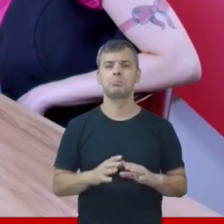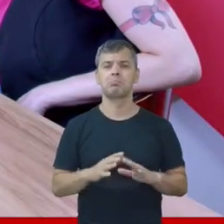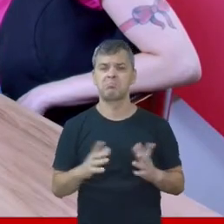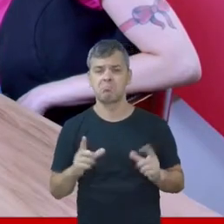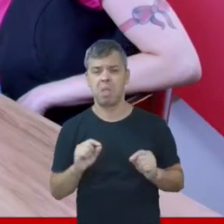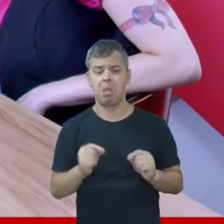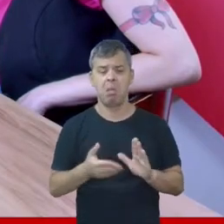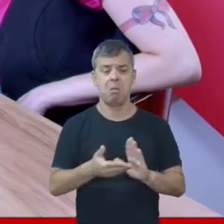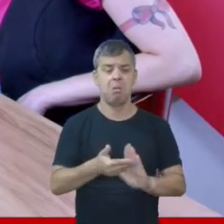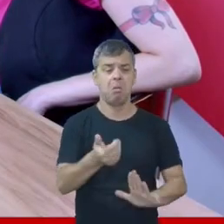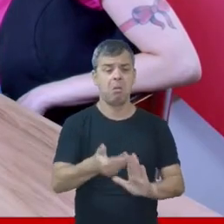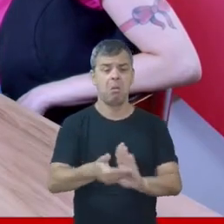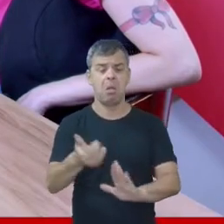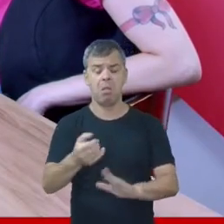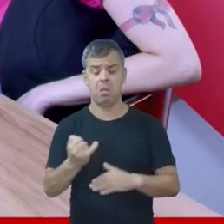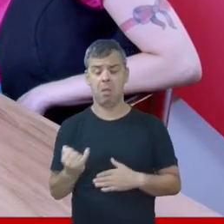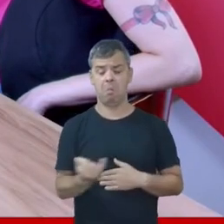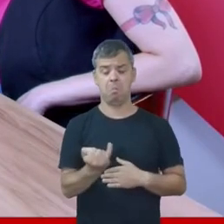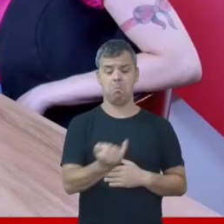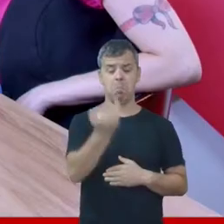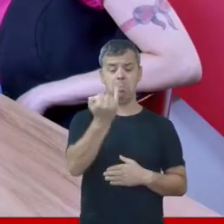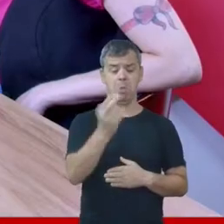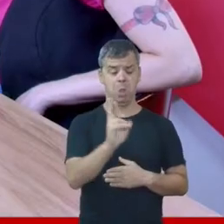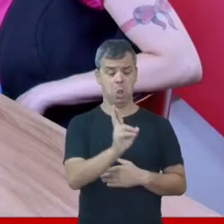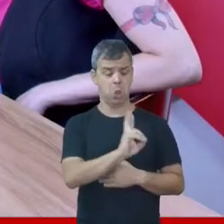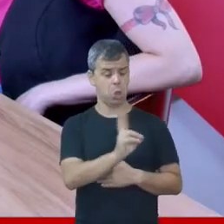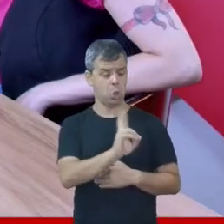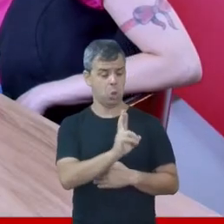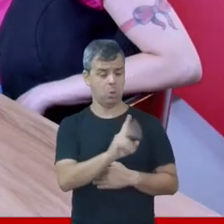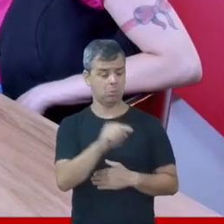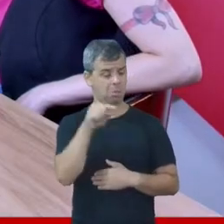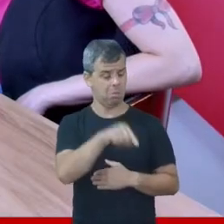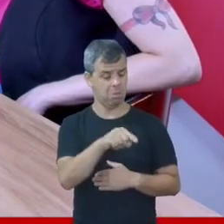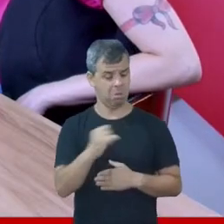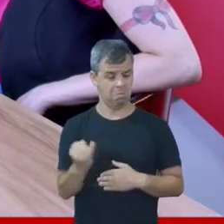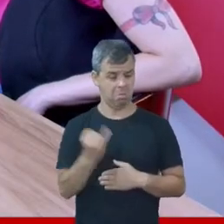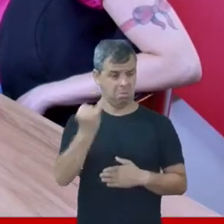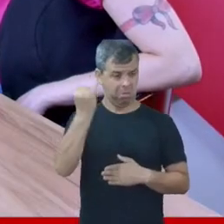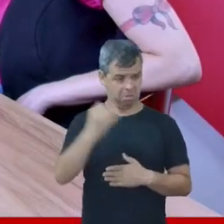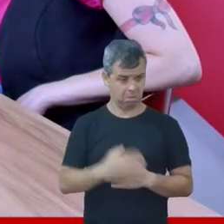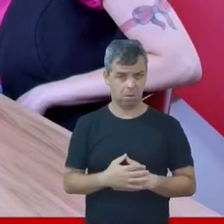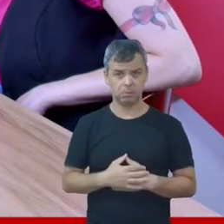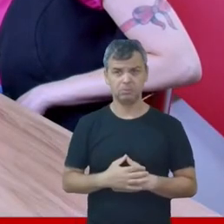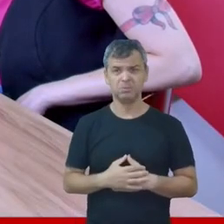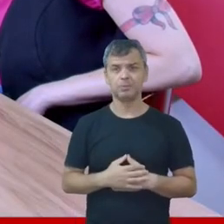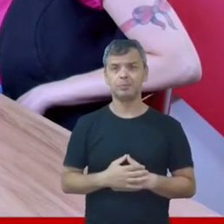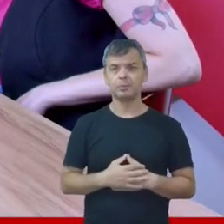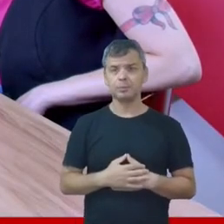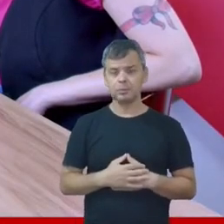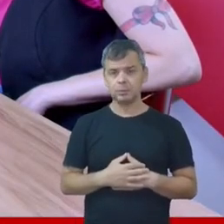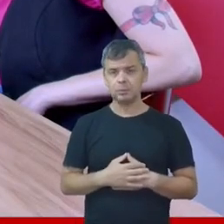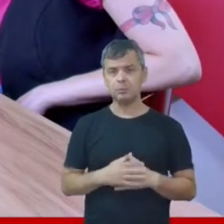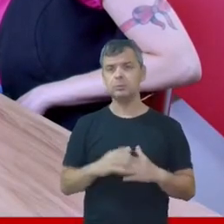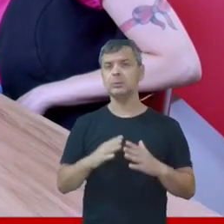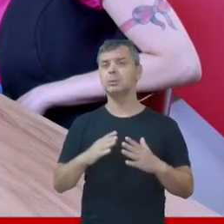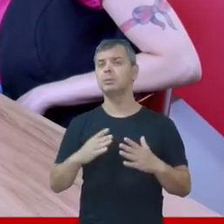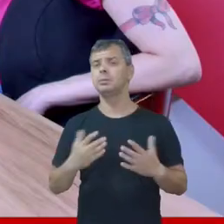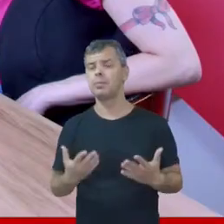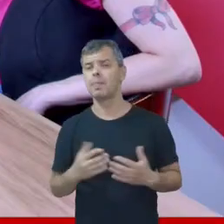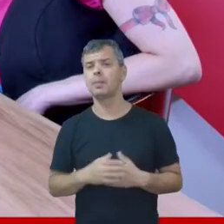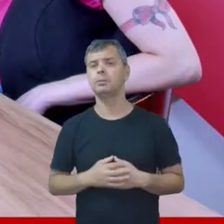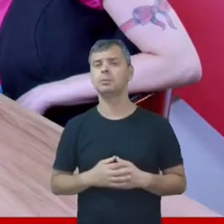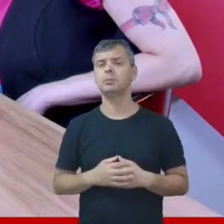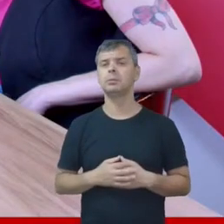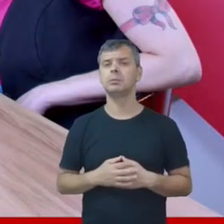tentar tirar a importância das outras religiões, se não a sua, né? E aí eu